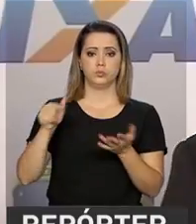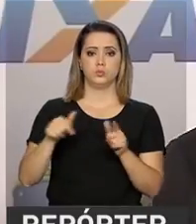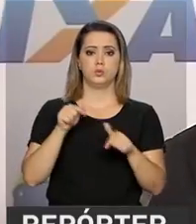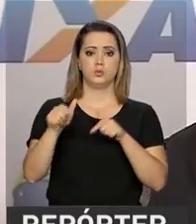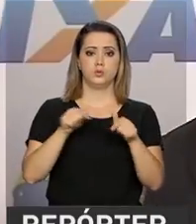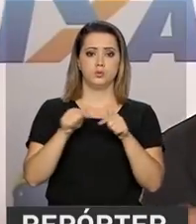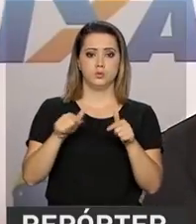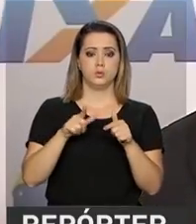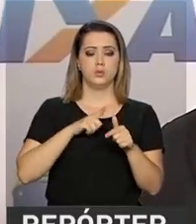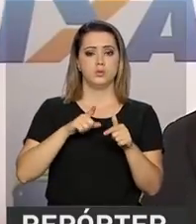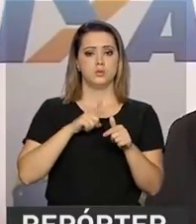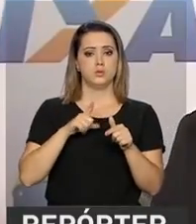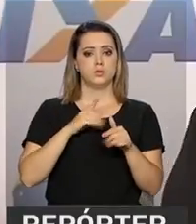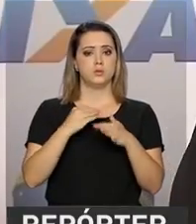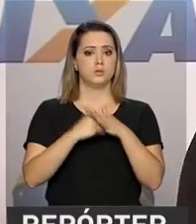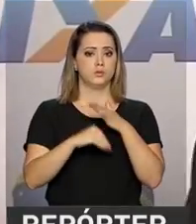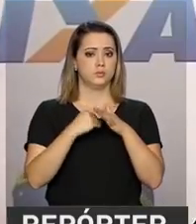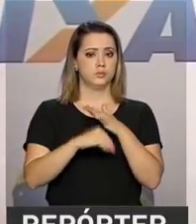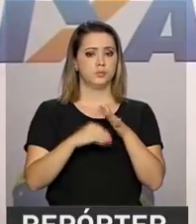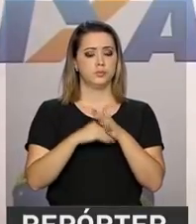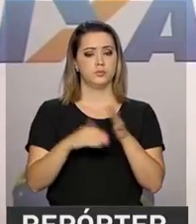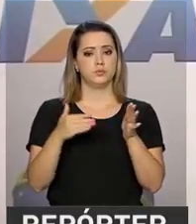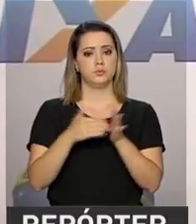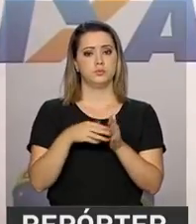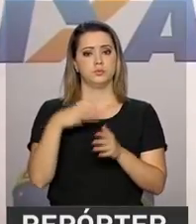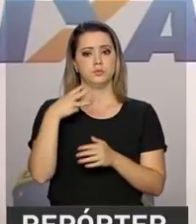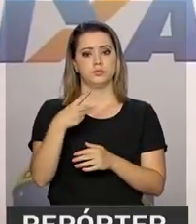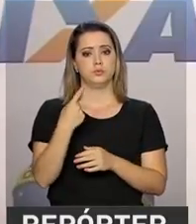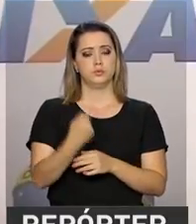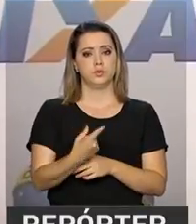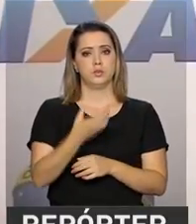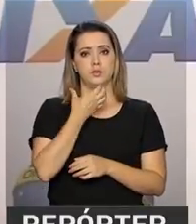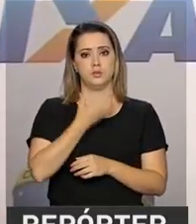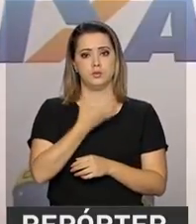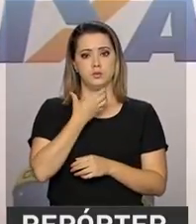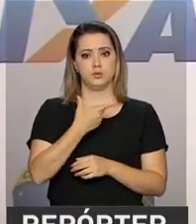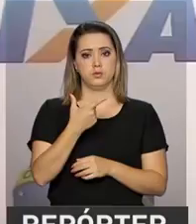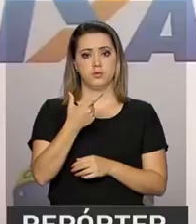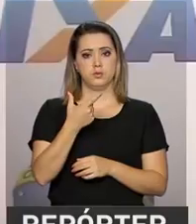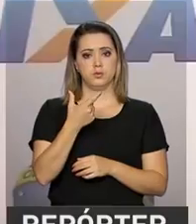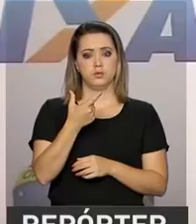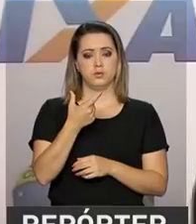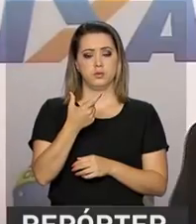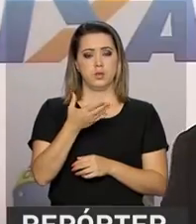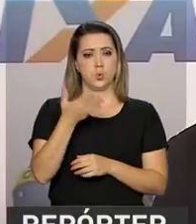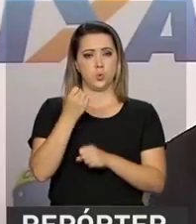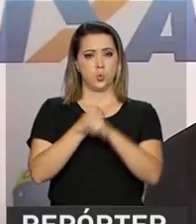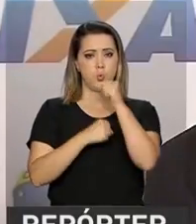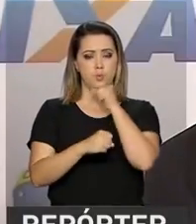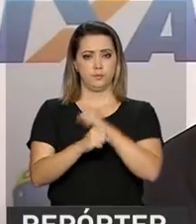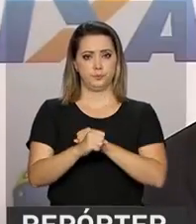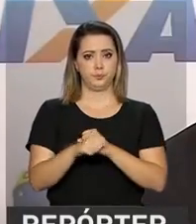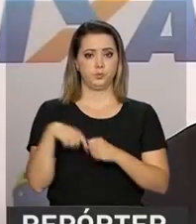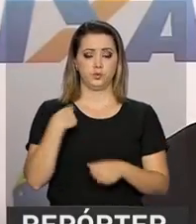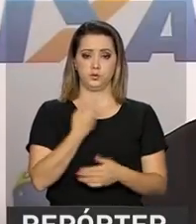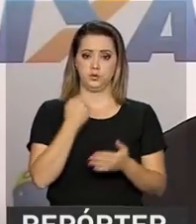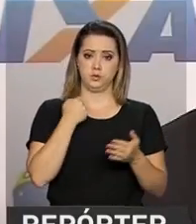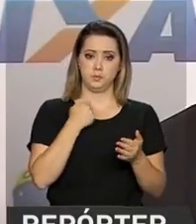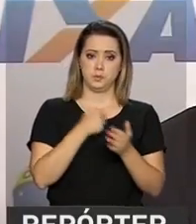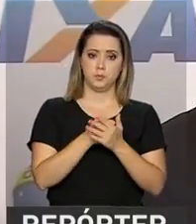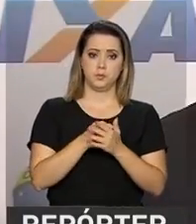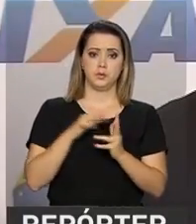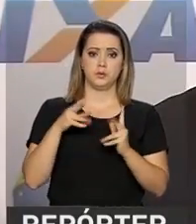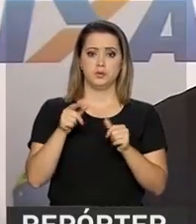os trabalhadores que têm conta até o dia 31 de dezembro do ano anterior. Então, nós vamos pagar a todo